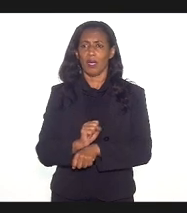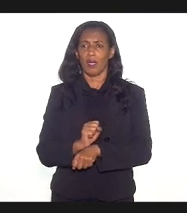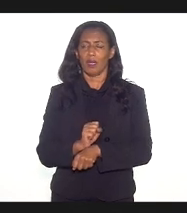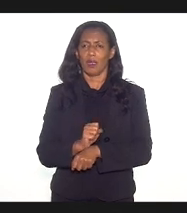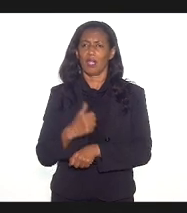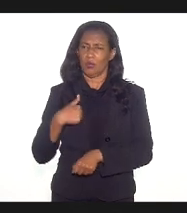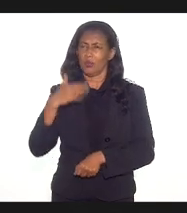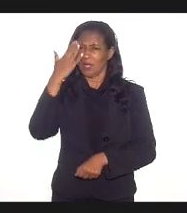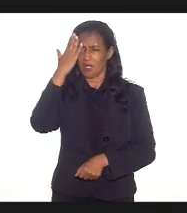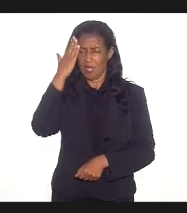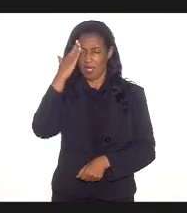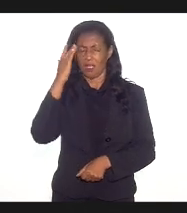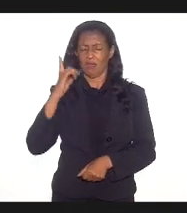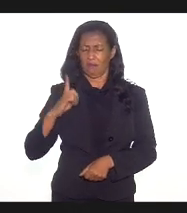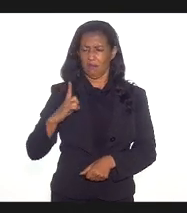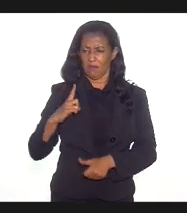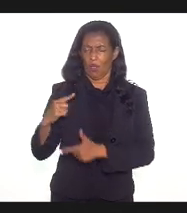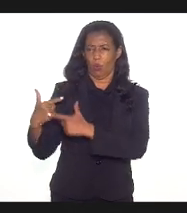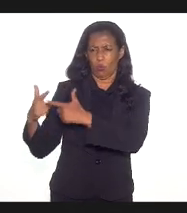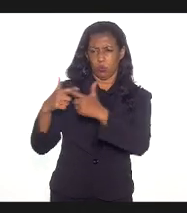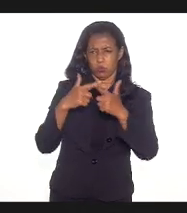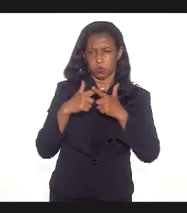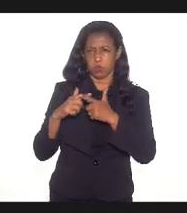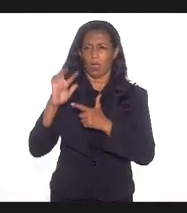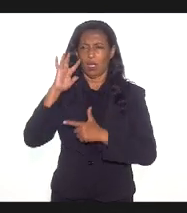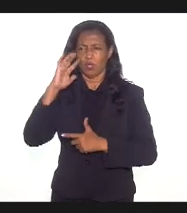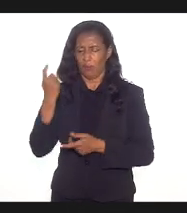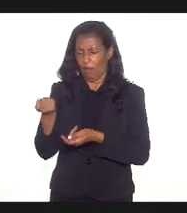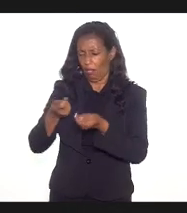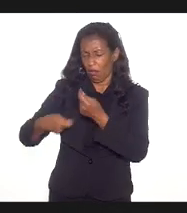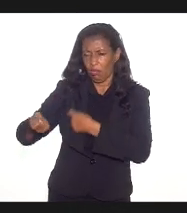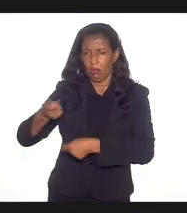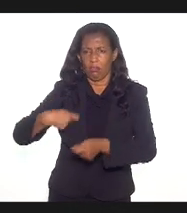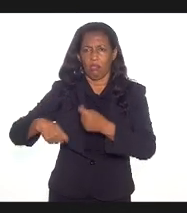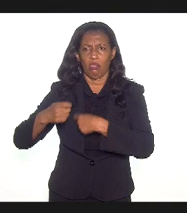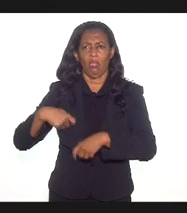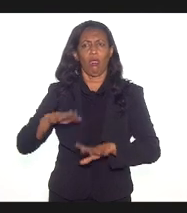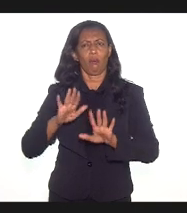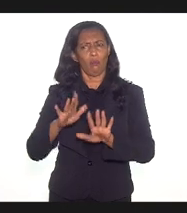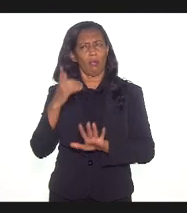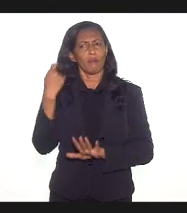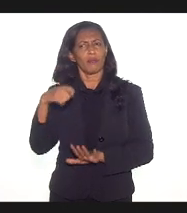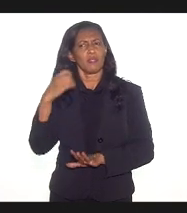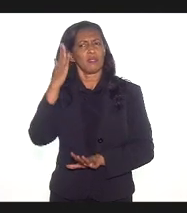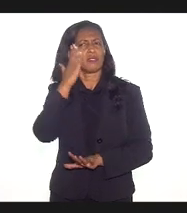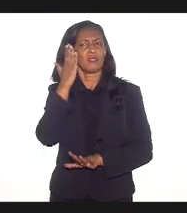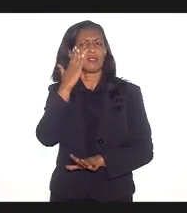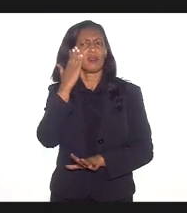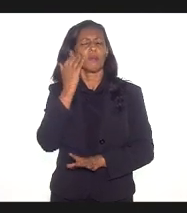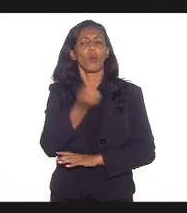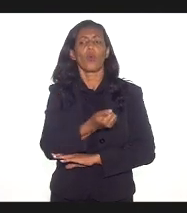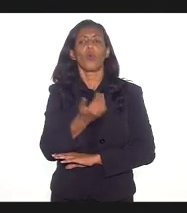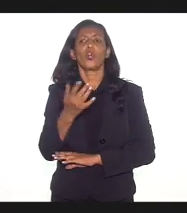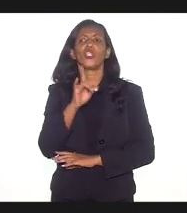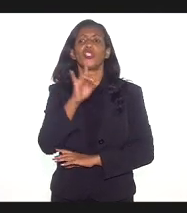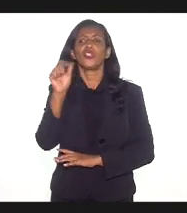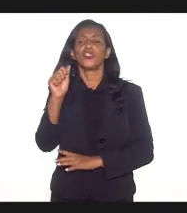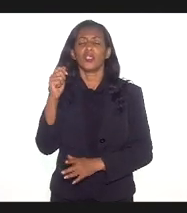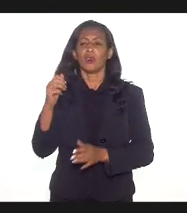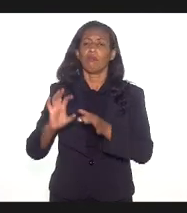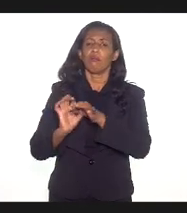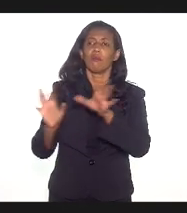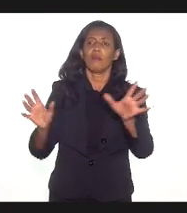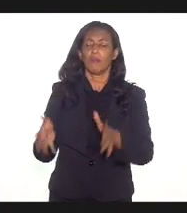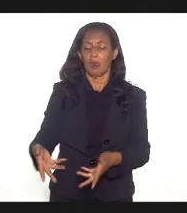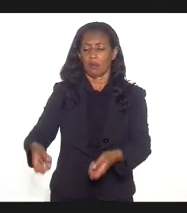questão burocrática, que há uma questão administrativa a ser resolvida, mas a gente precisa saber quando que essa alimentação vai ser liberada,